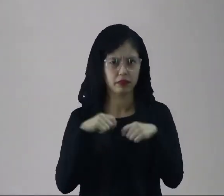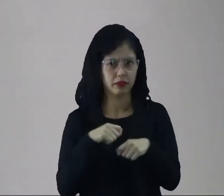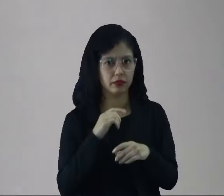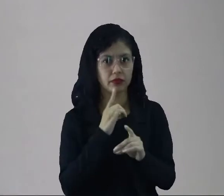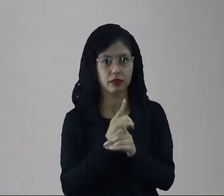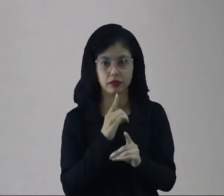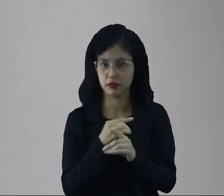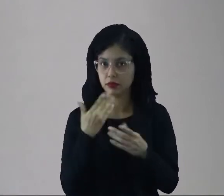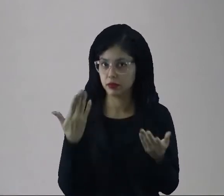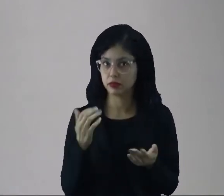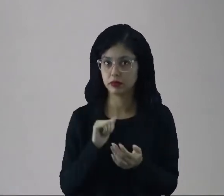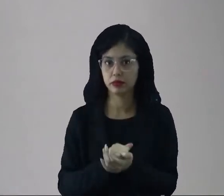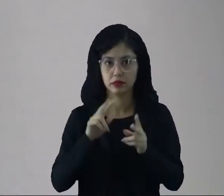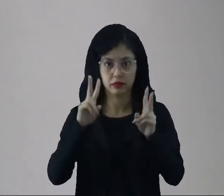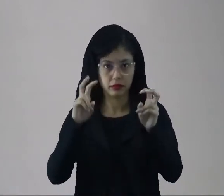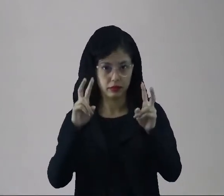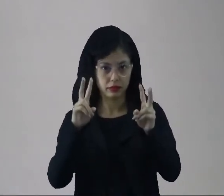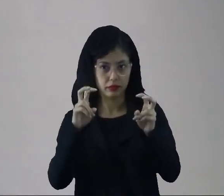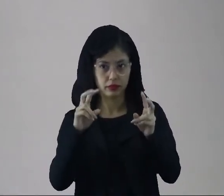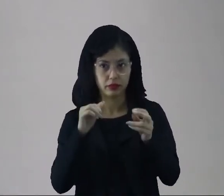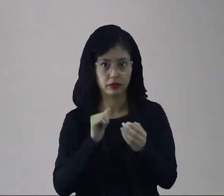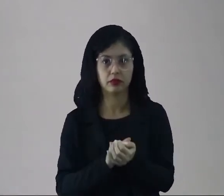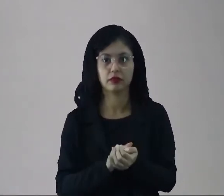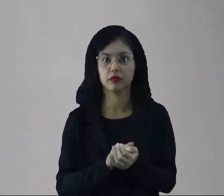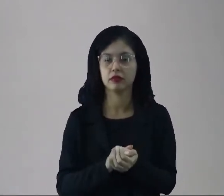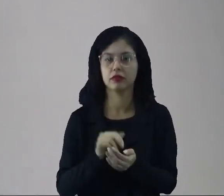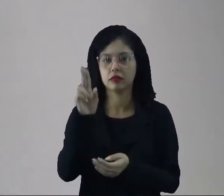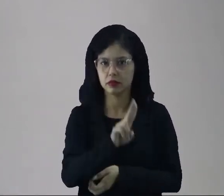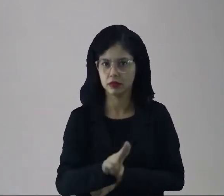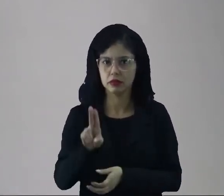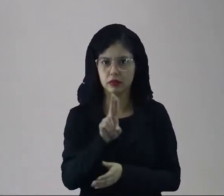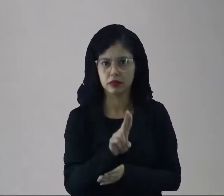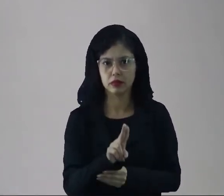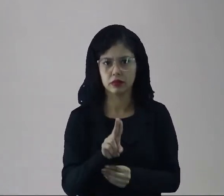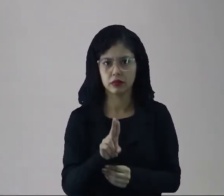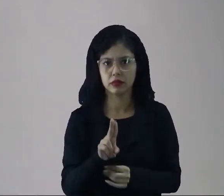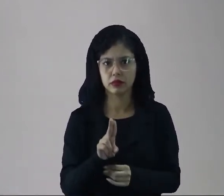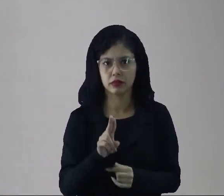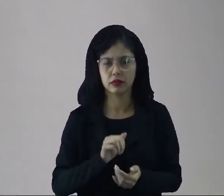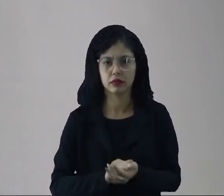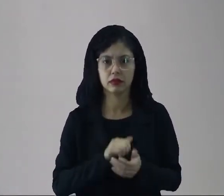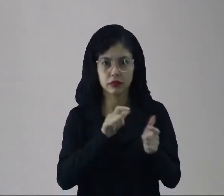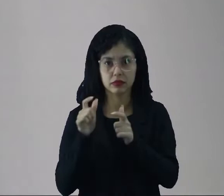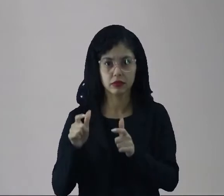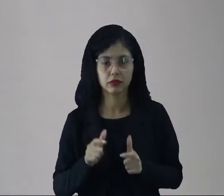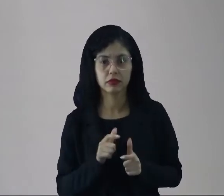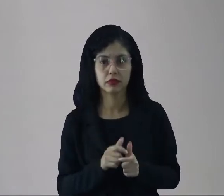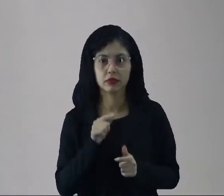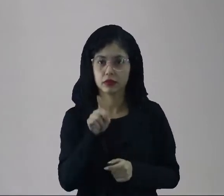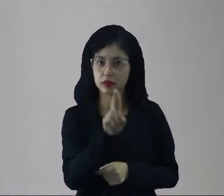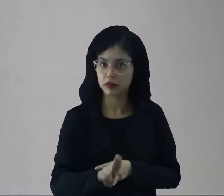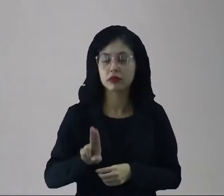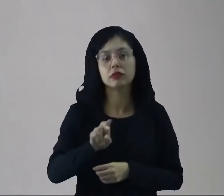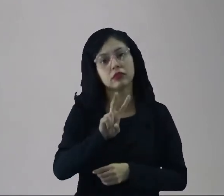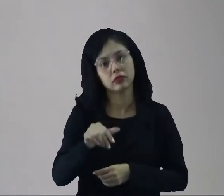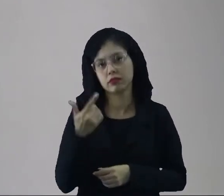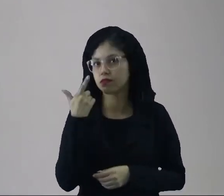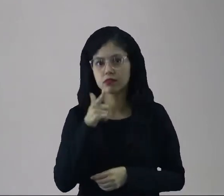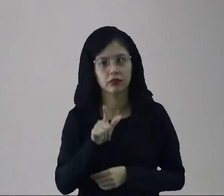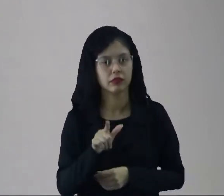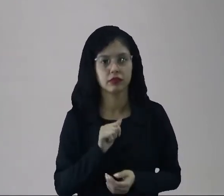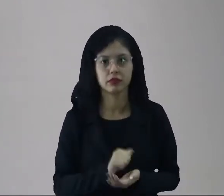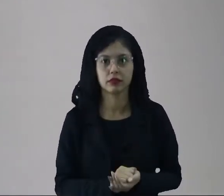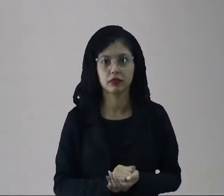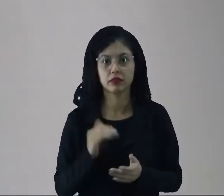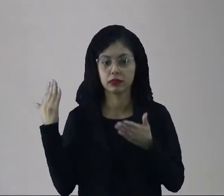possível, inclusive, que esse tipo de instrumento, esse tipo de localizador que você está utilizando, você nem